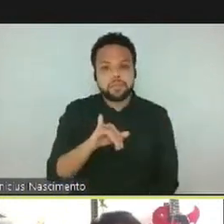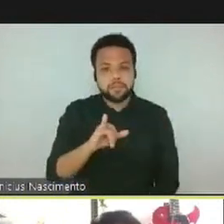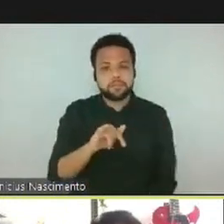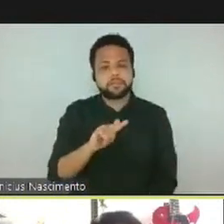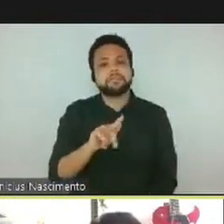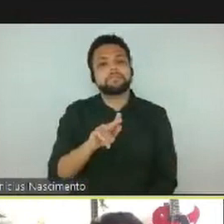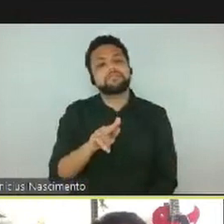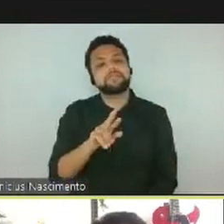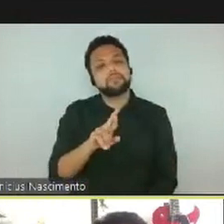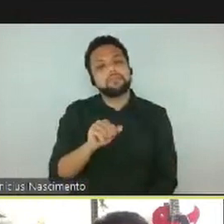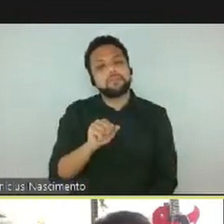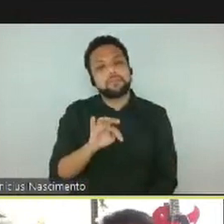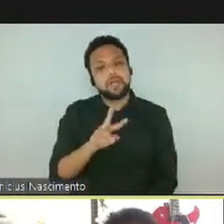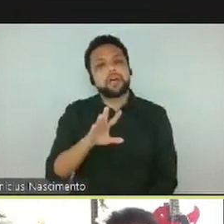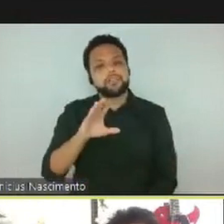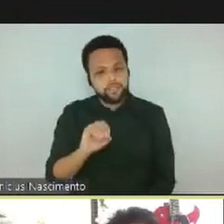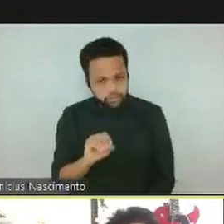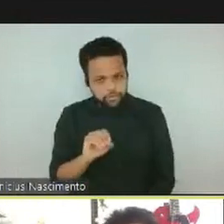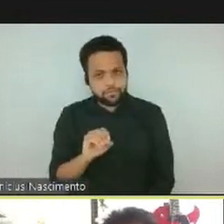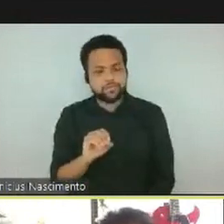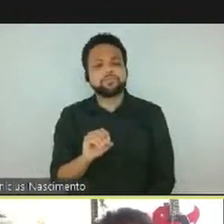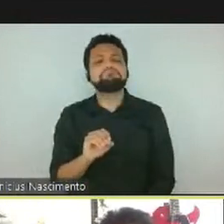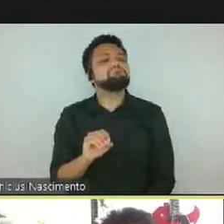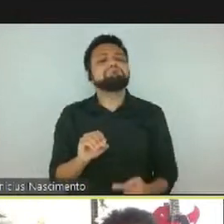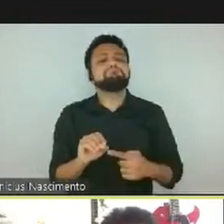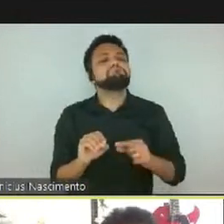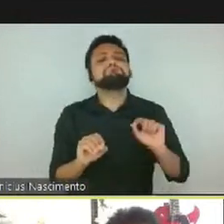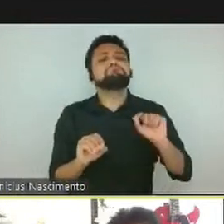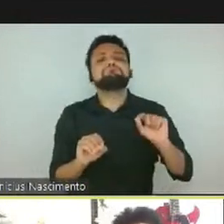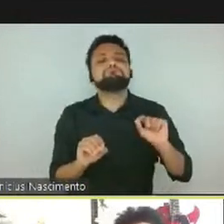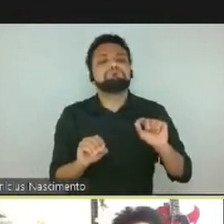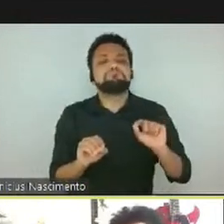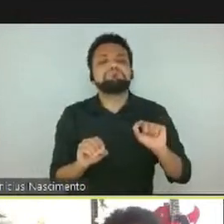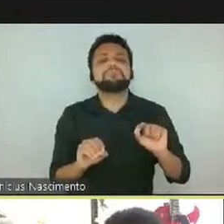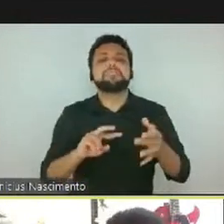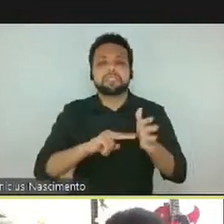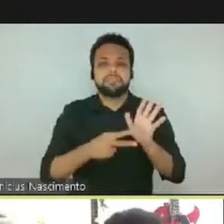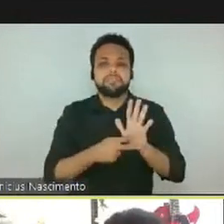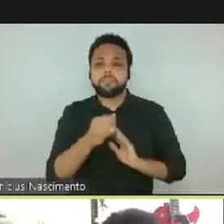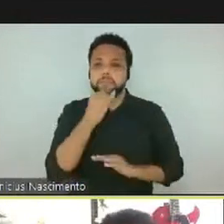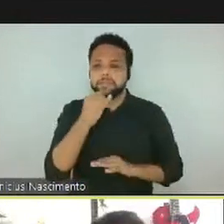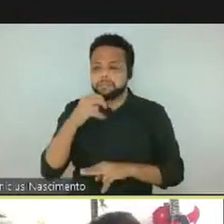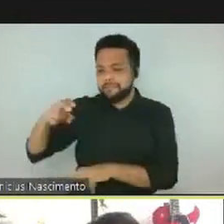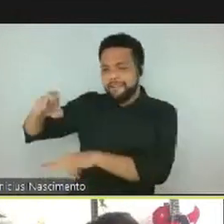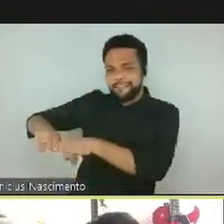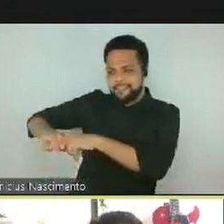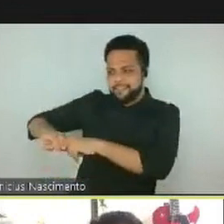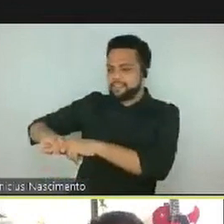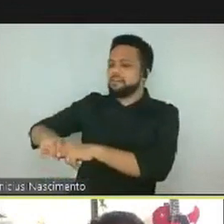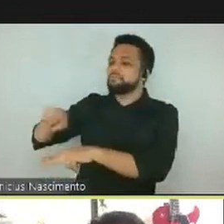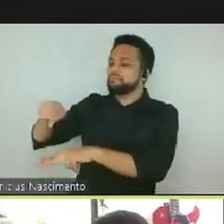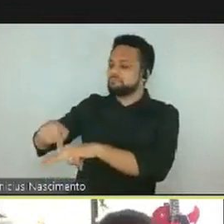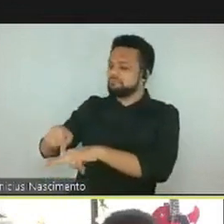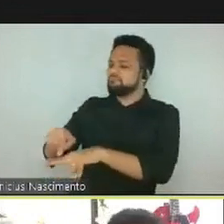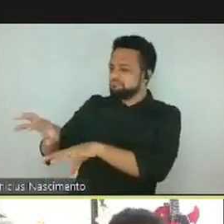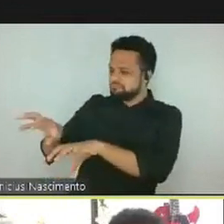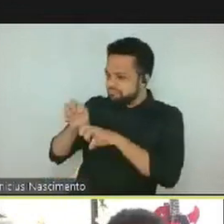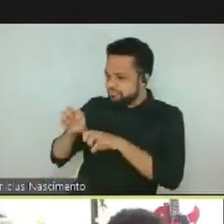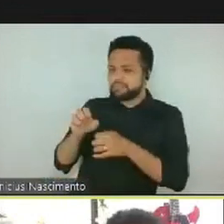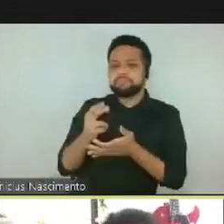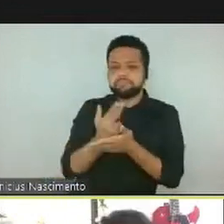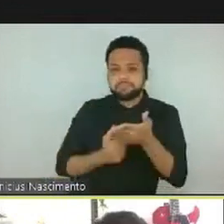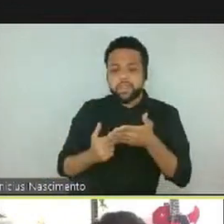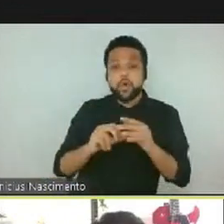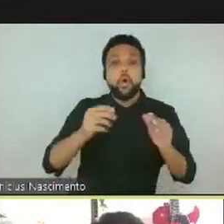esse desenho figurativo significa saber desenhar uma cadeira, saber desenhar um rosto, é uma tradução. Você tem que